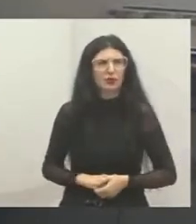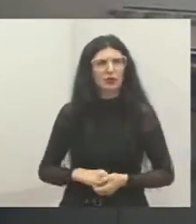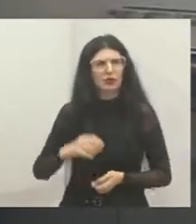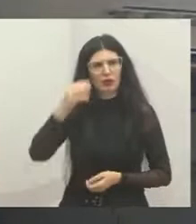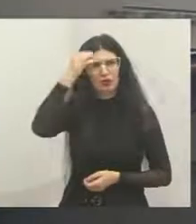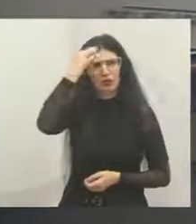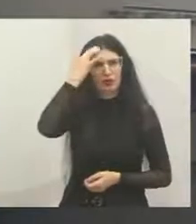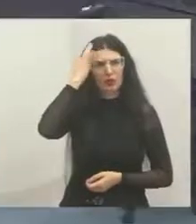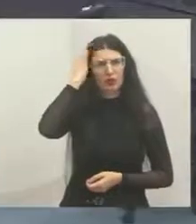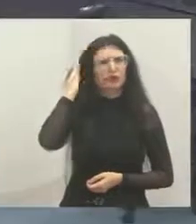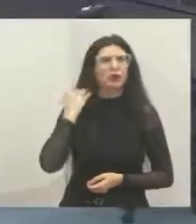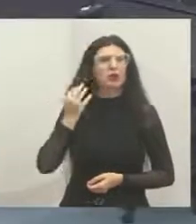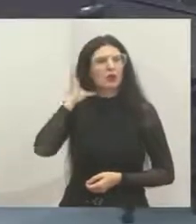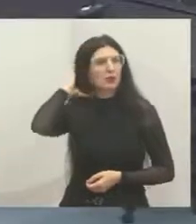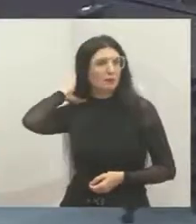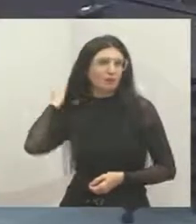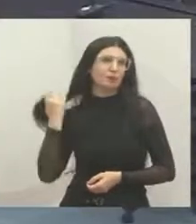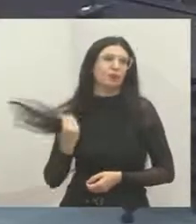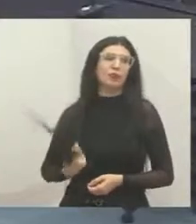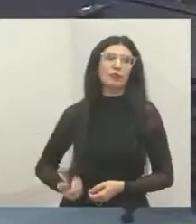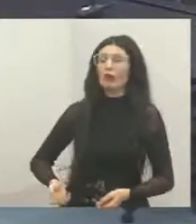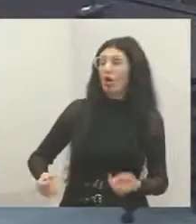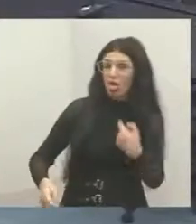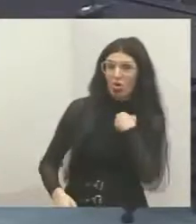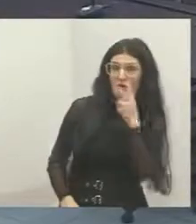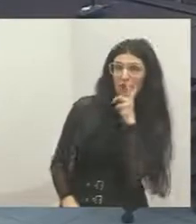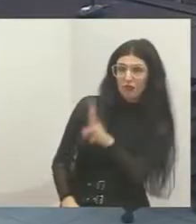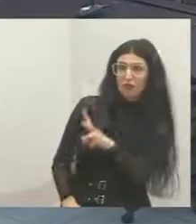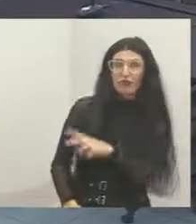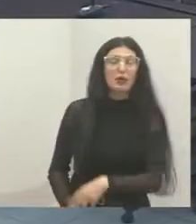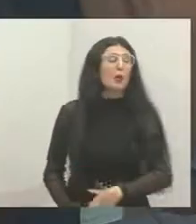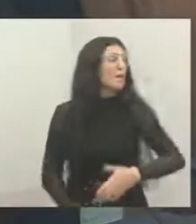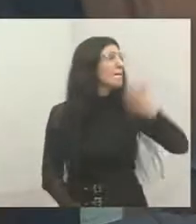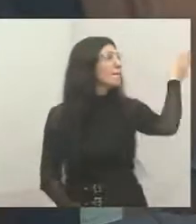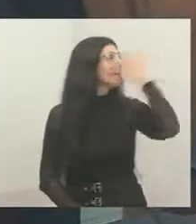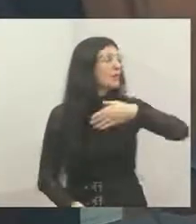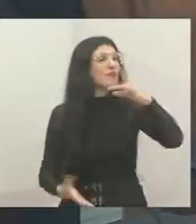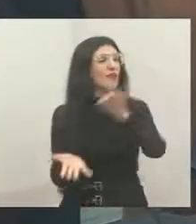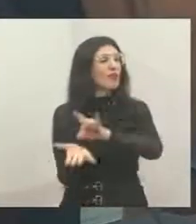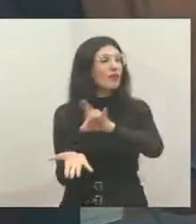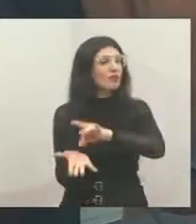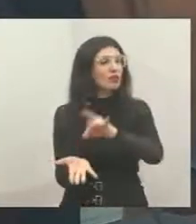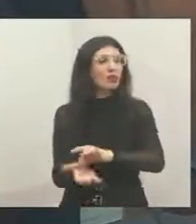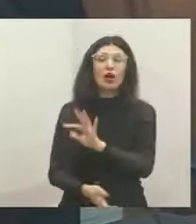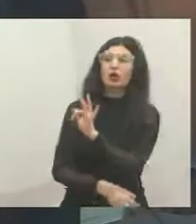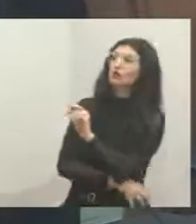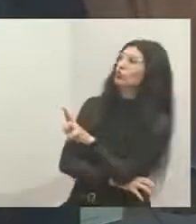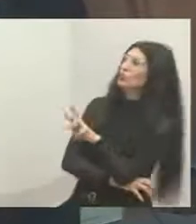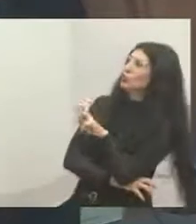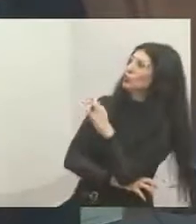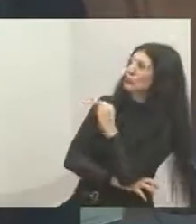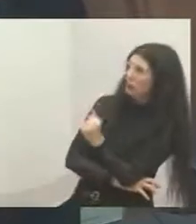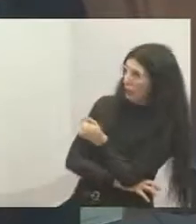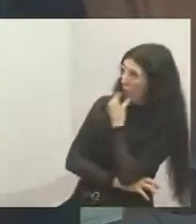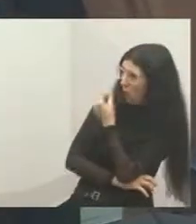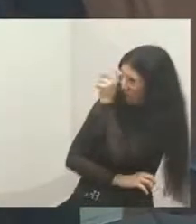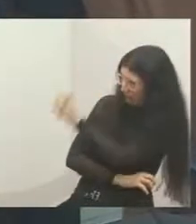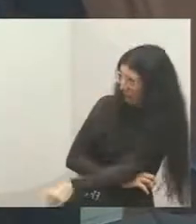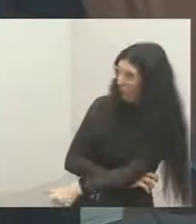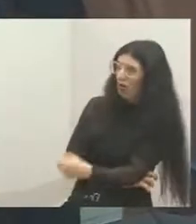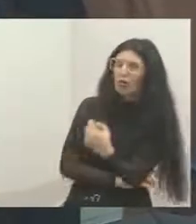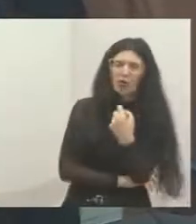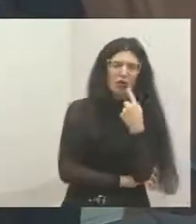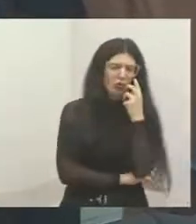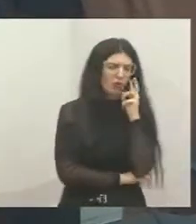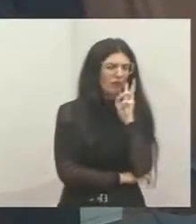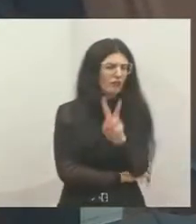Eu tenho visto bastante lá o portal da Transparência, inclusive, Turci, então se dá uma olhada lá, porque a última vez que eu olhei, está